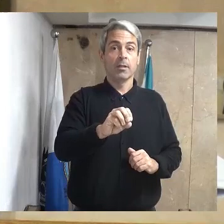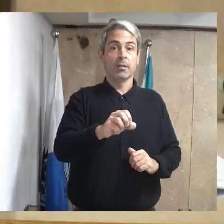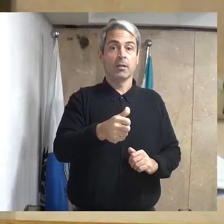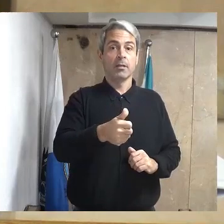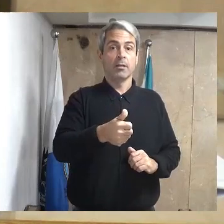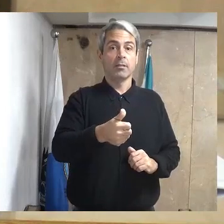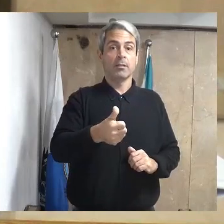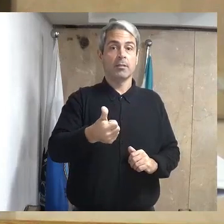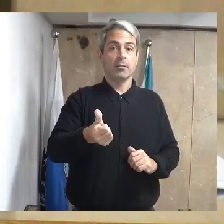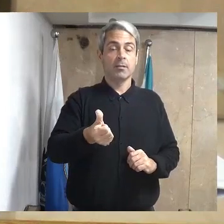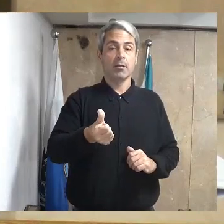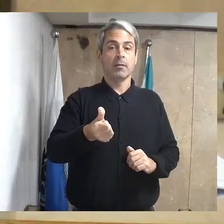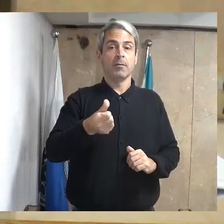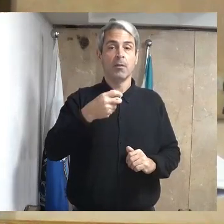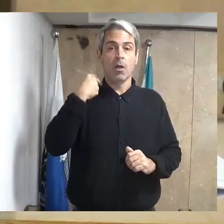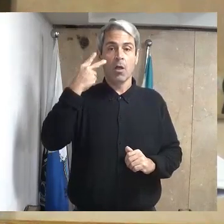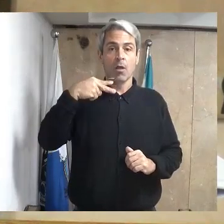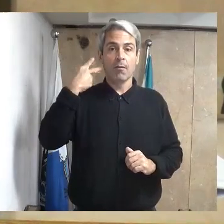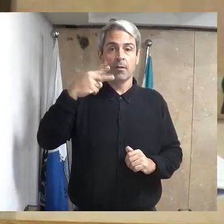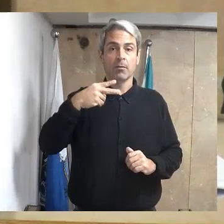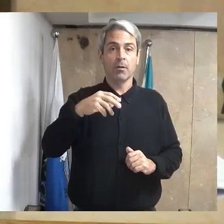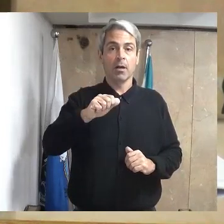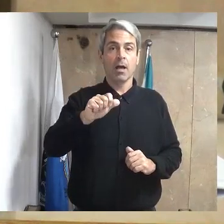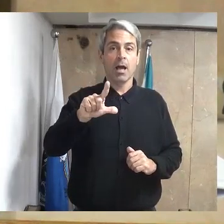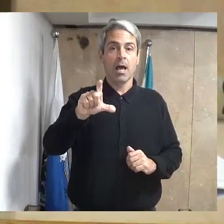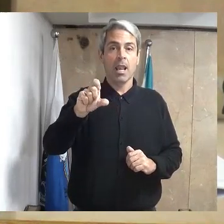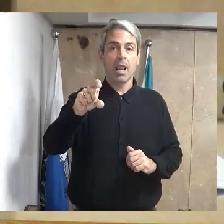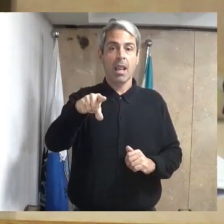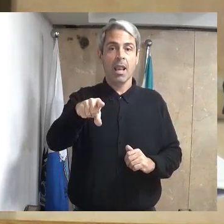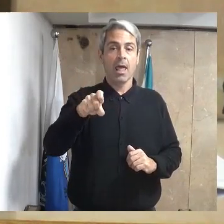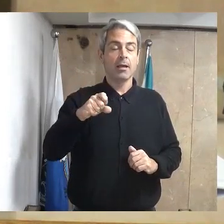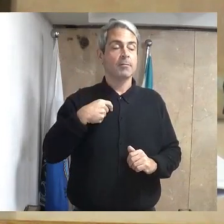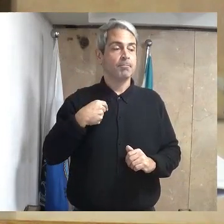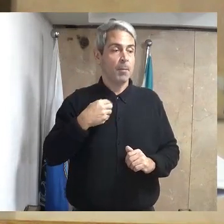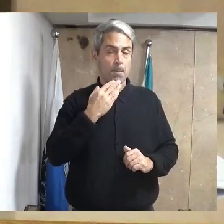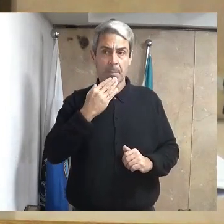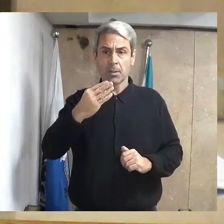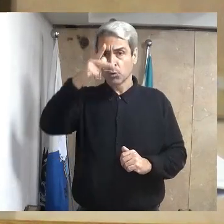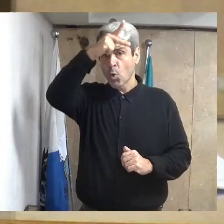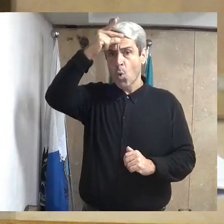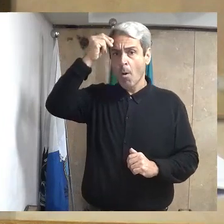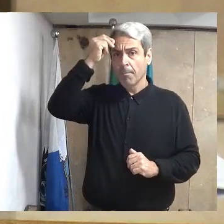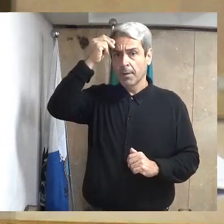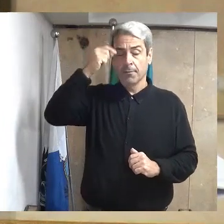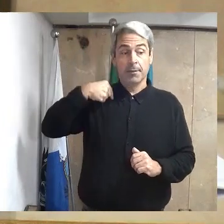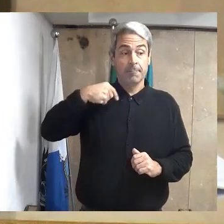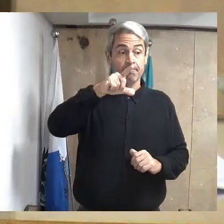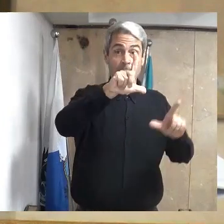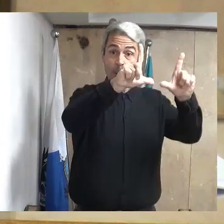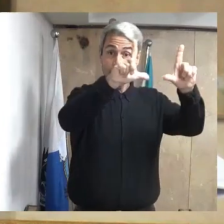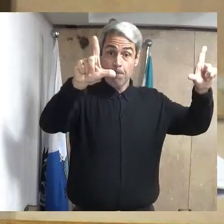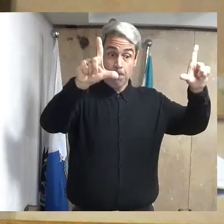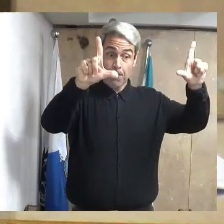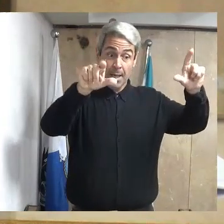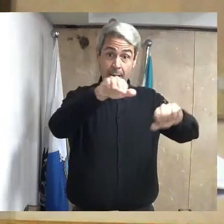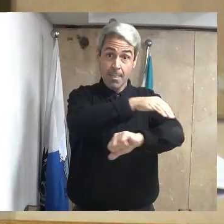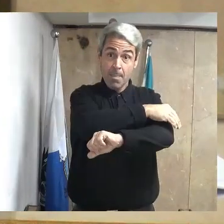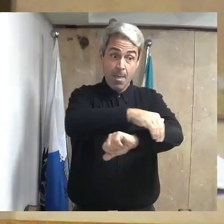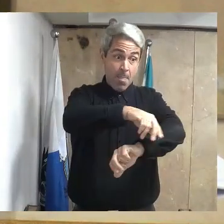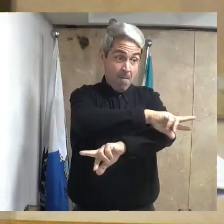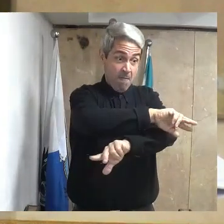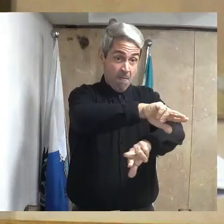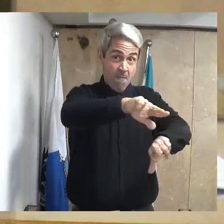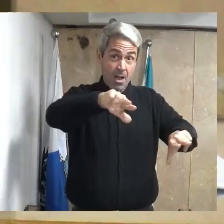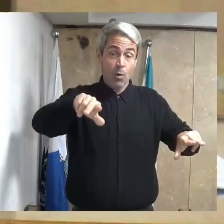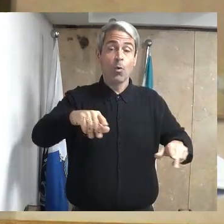5016/2022, do excelentíssimo senhor vereador Alex Freitas Marques, solicitando ao excelentíssimo senhor prefeito instalação de placas na rua Miguel Lemos, bairro Chácara